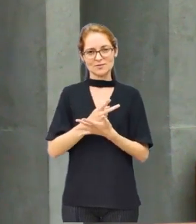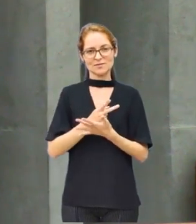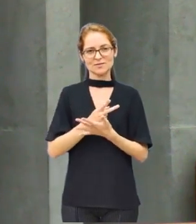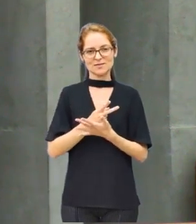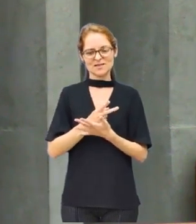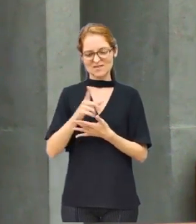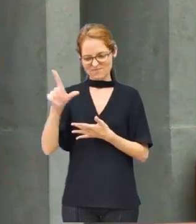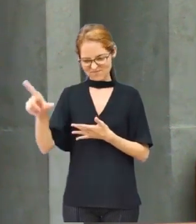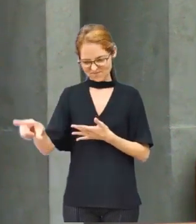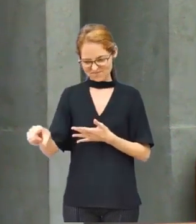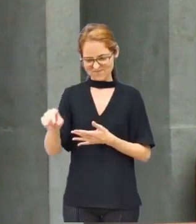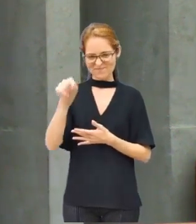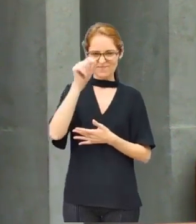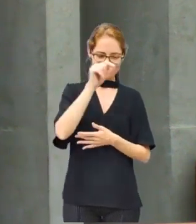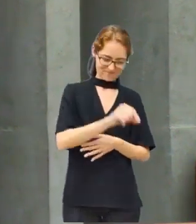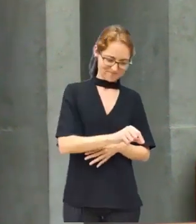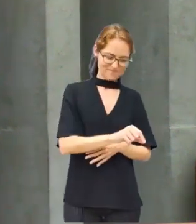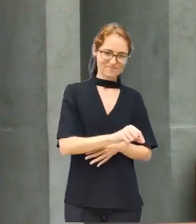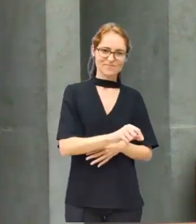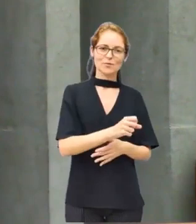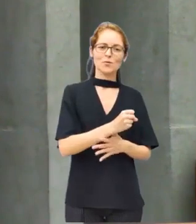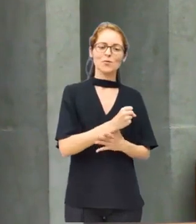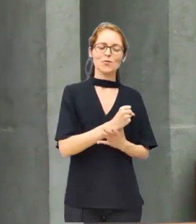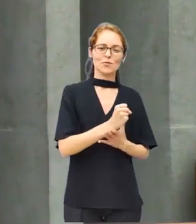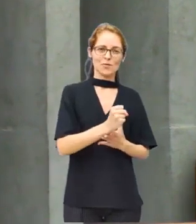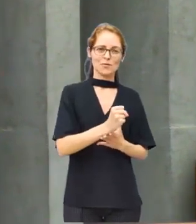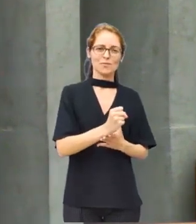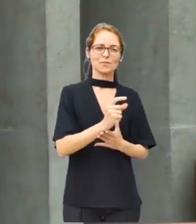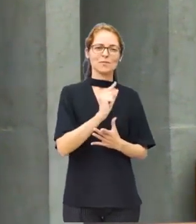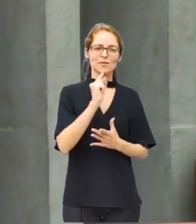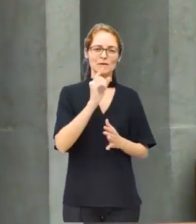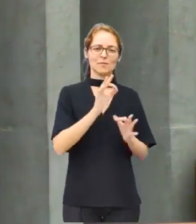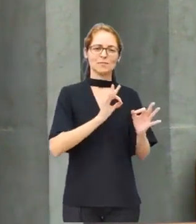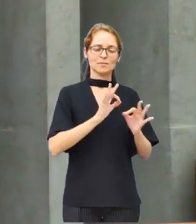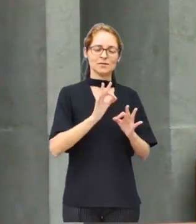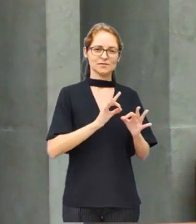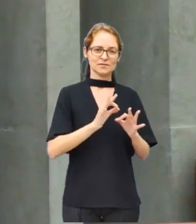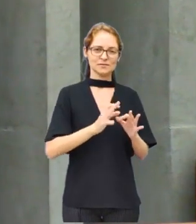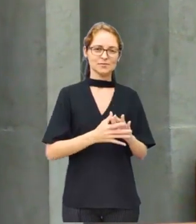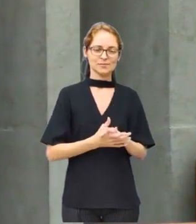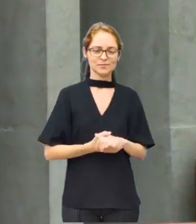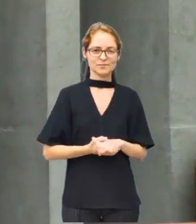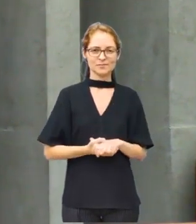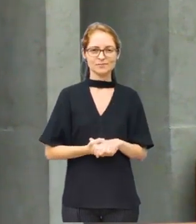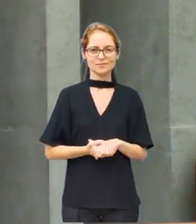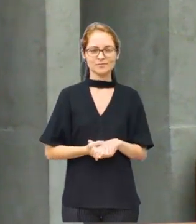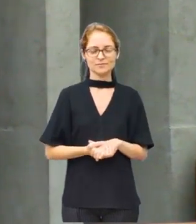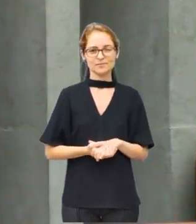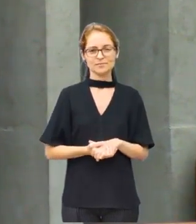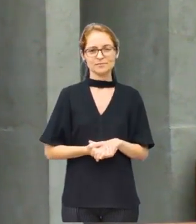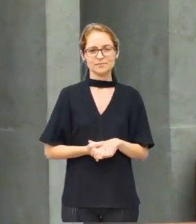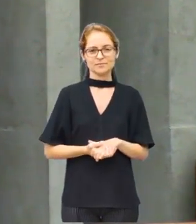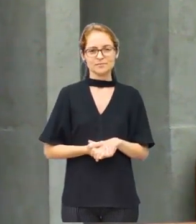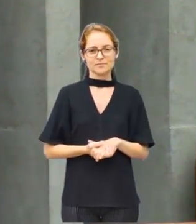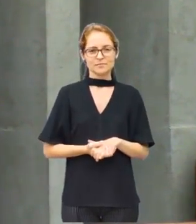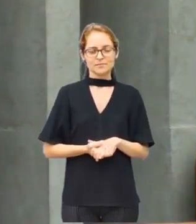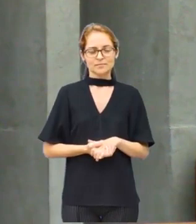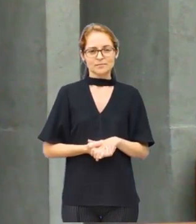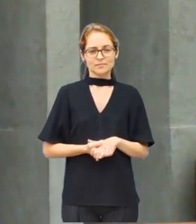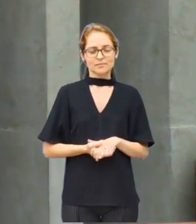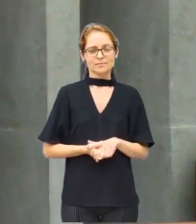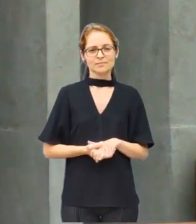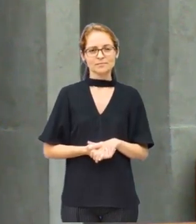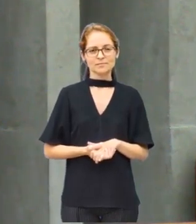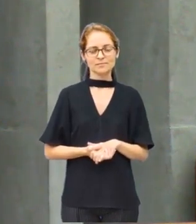homem de volta para cumprir o que ele havia determinado. Mas dentro dessa